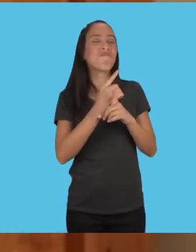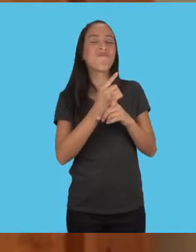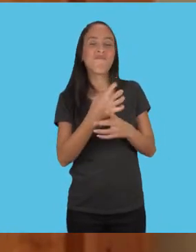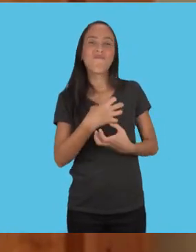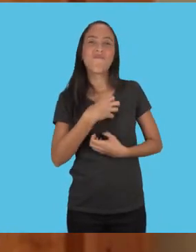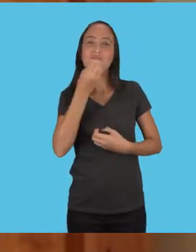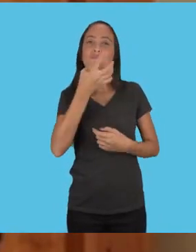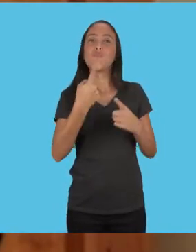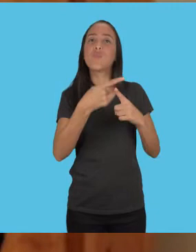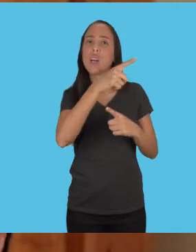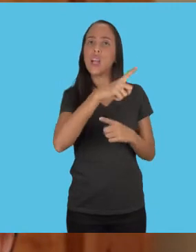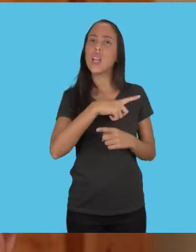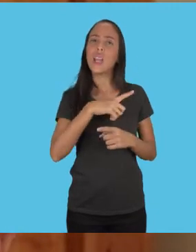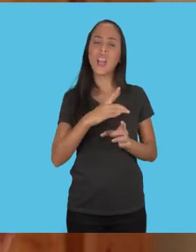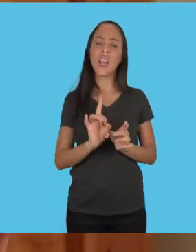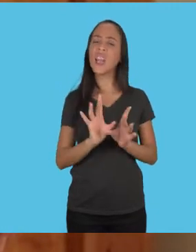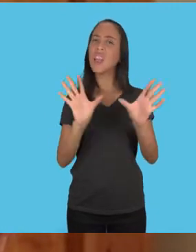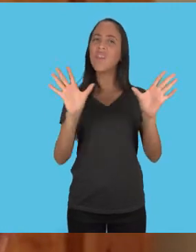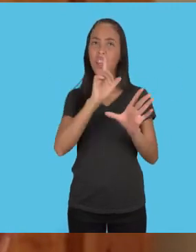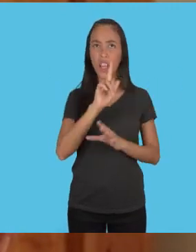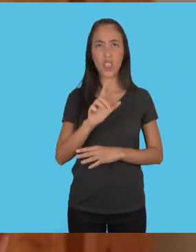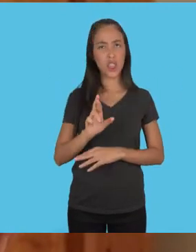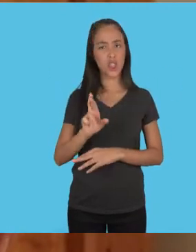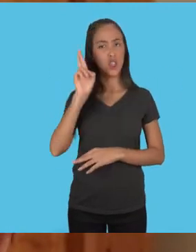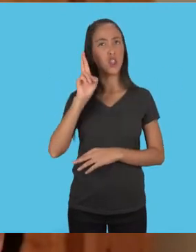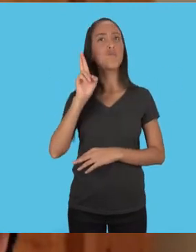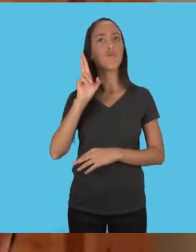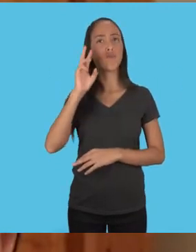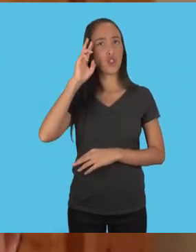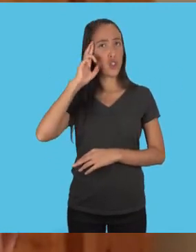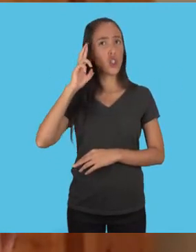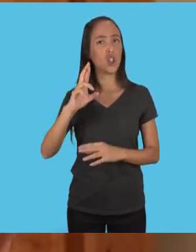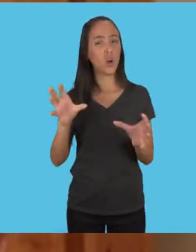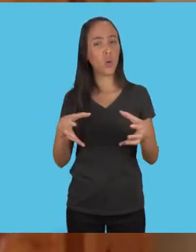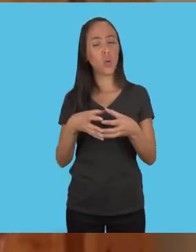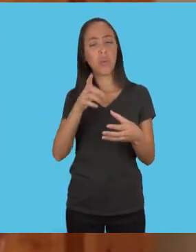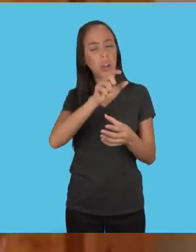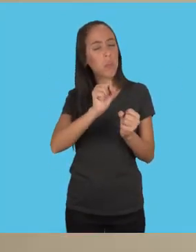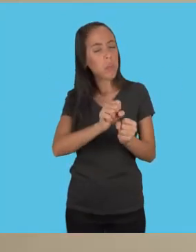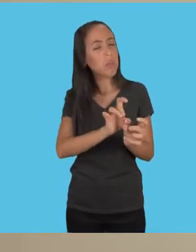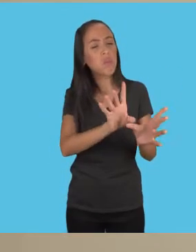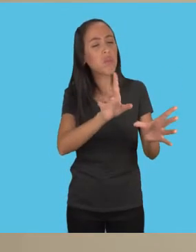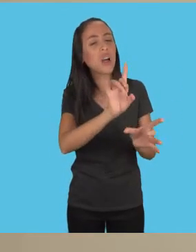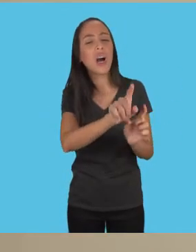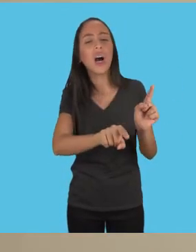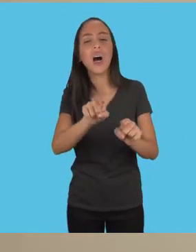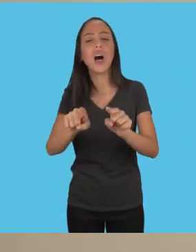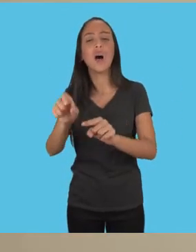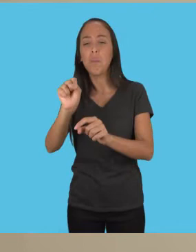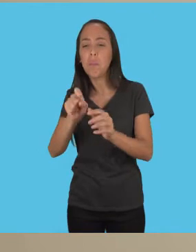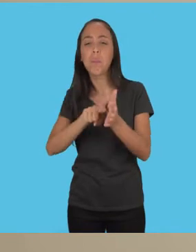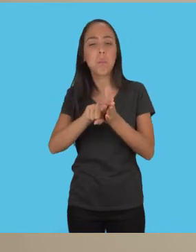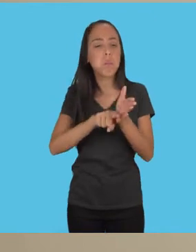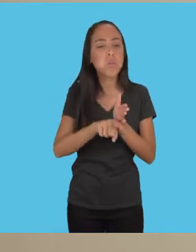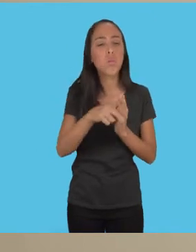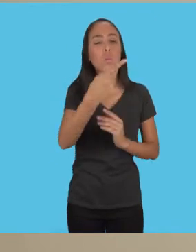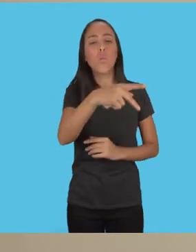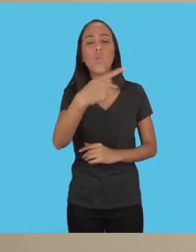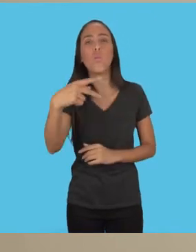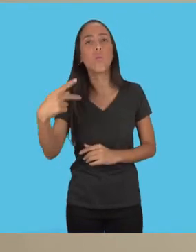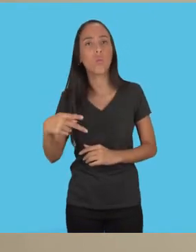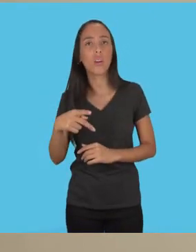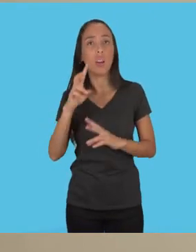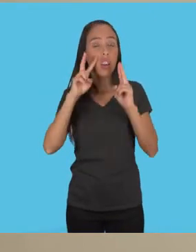ele como chefe do grupo, que ele dava aos pesquisadores para executarem os seus projetos. É a visão, por exemplo, da OMS, né?